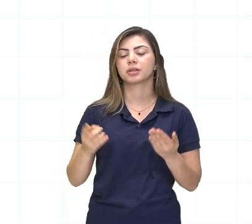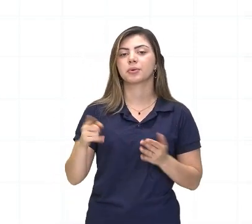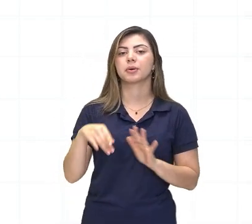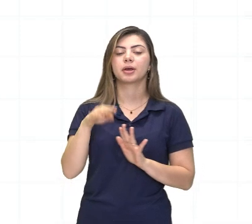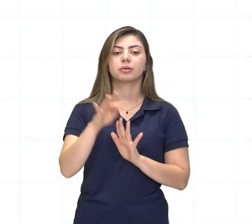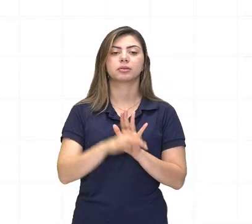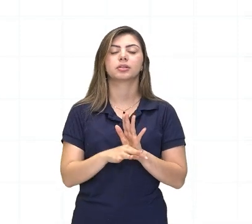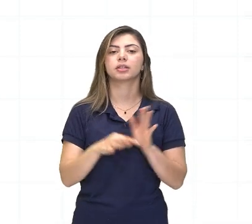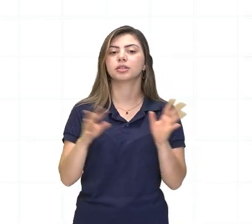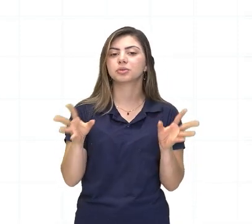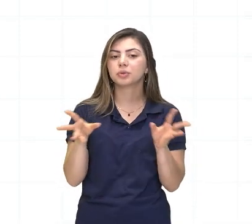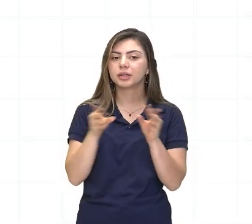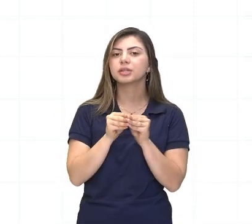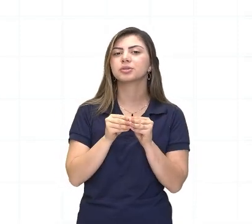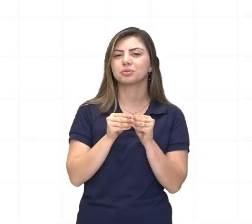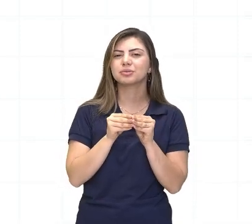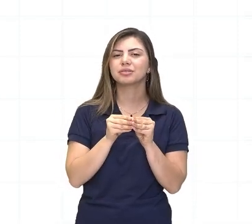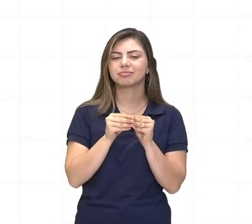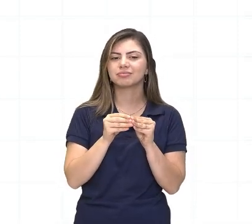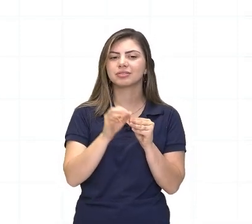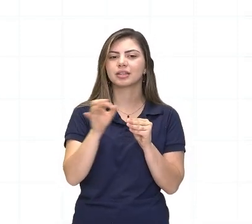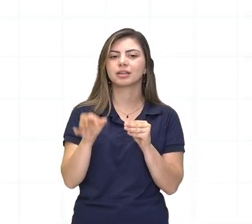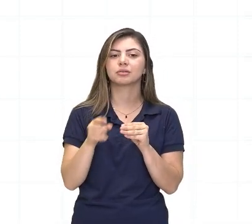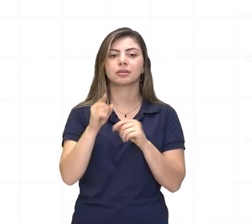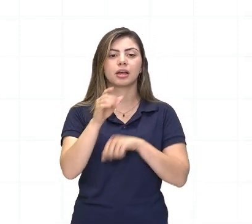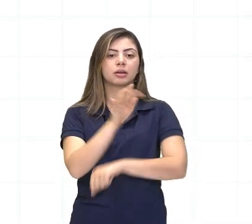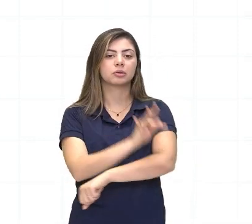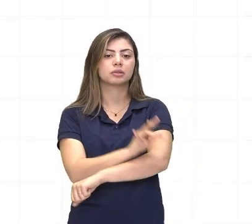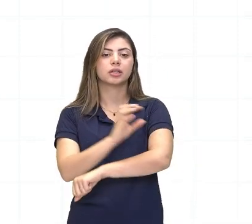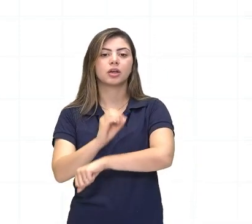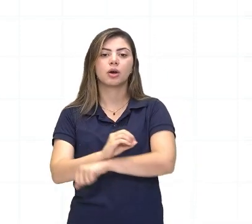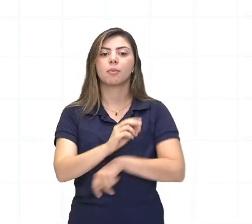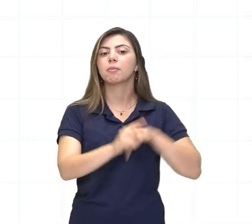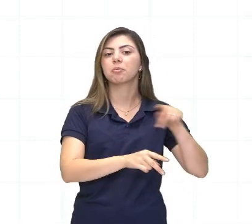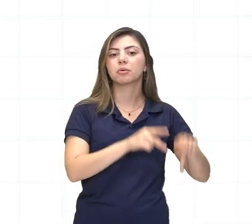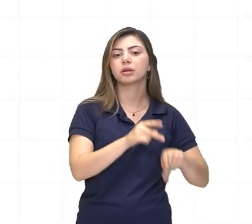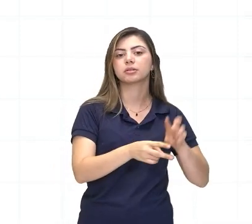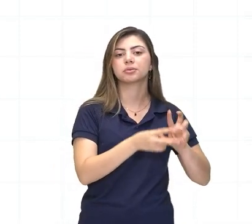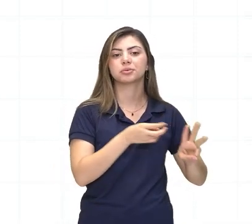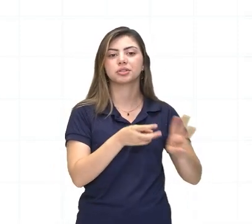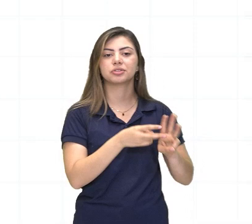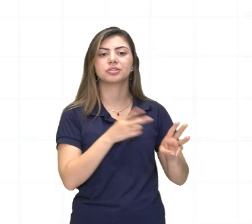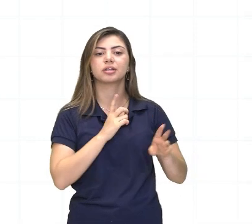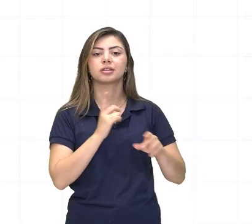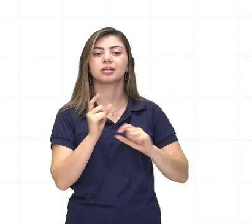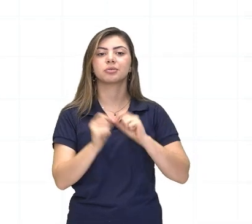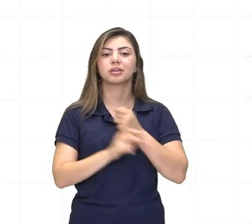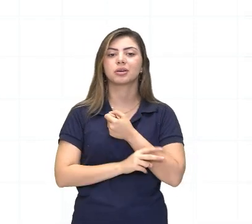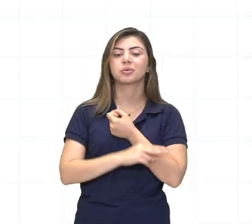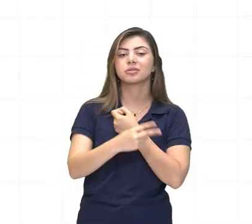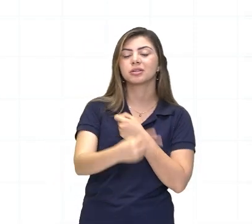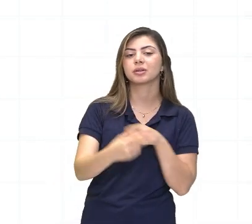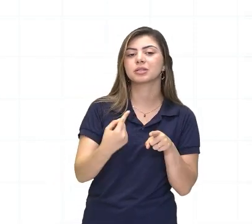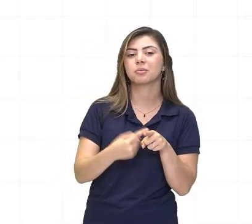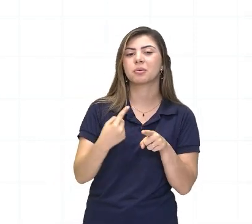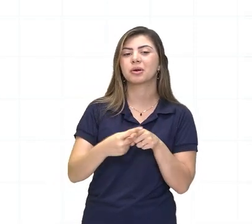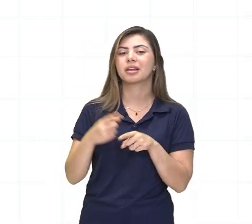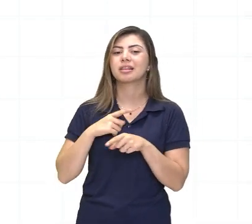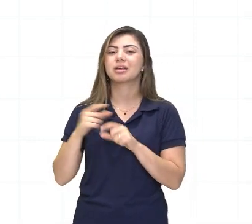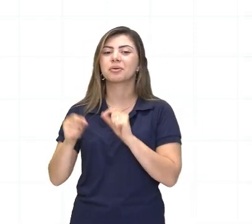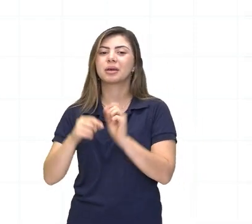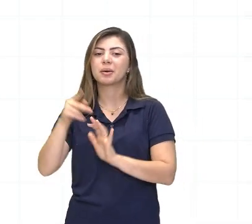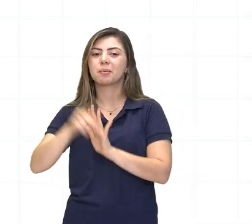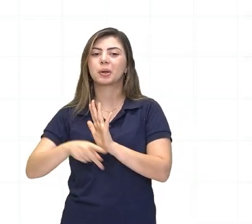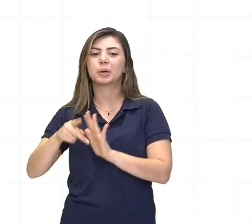uma espécie de resumo abaixo. Então, no Tocantins, povos indígenas sofrem com o impacto de décadas de